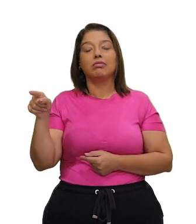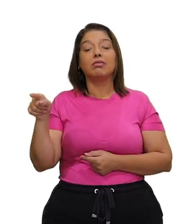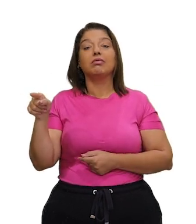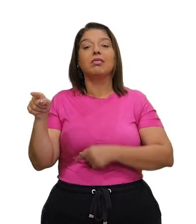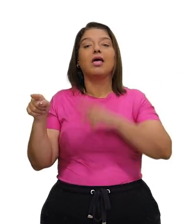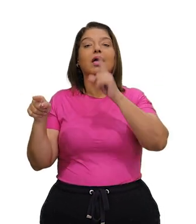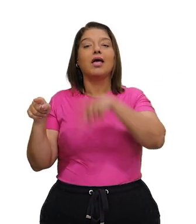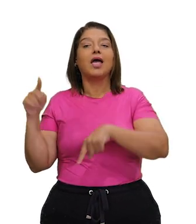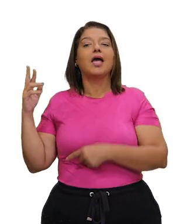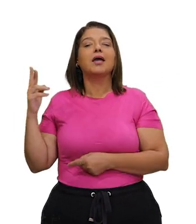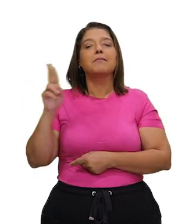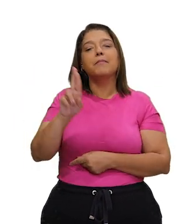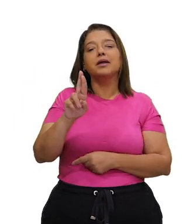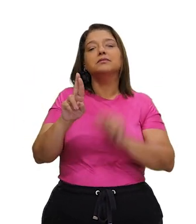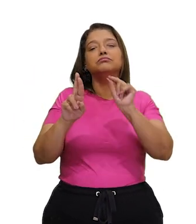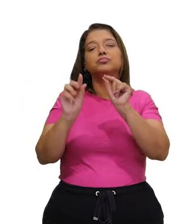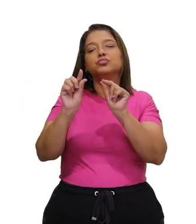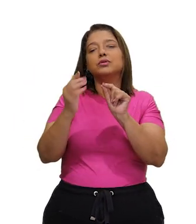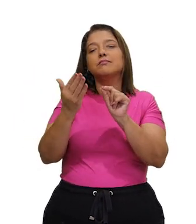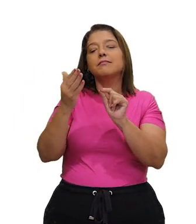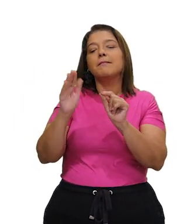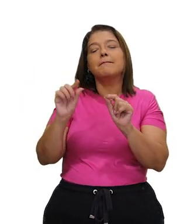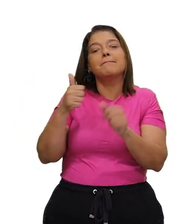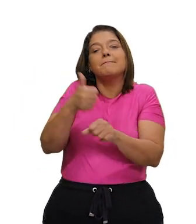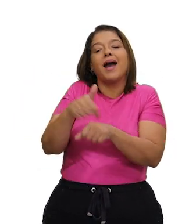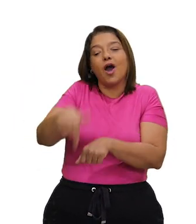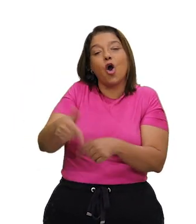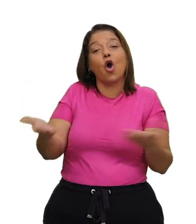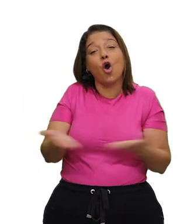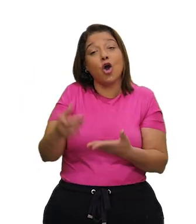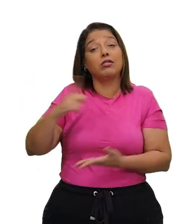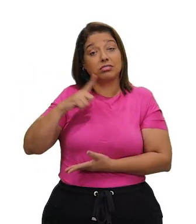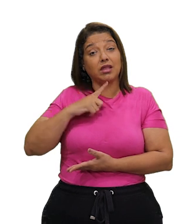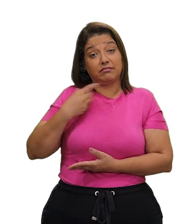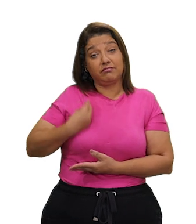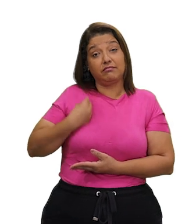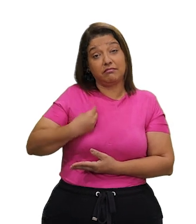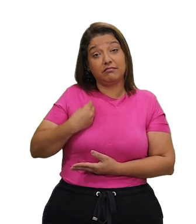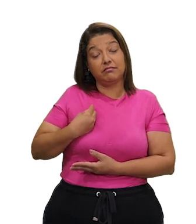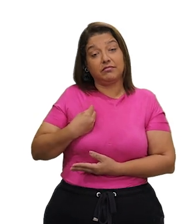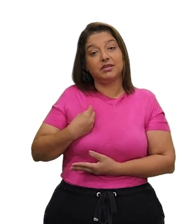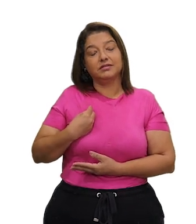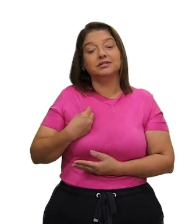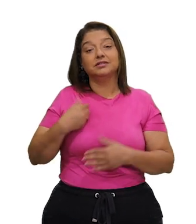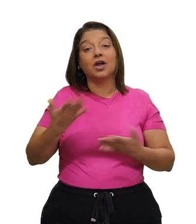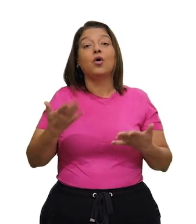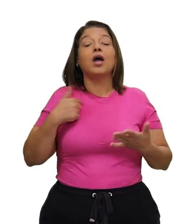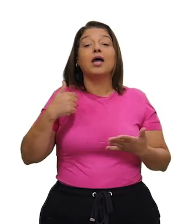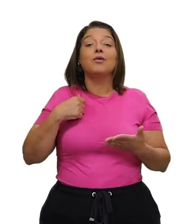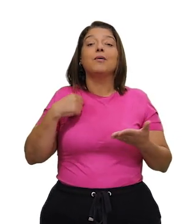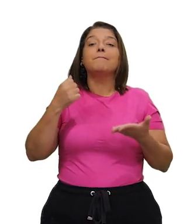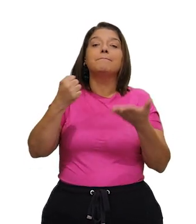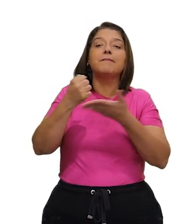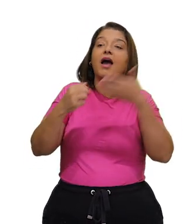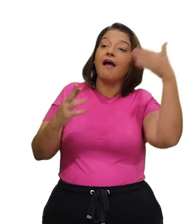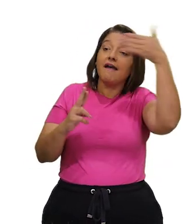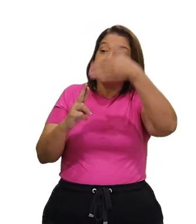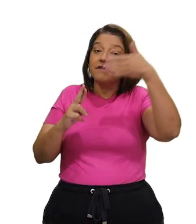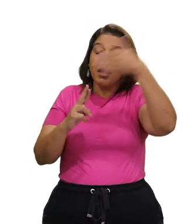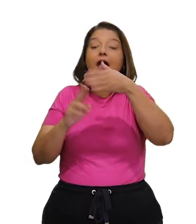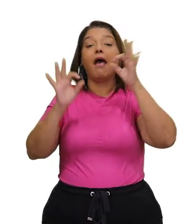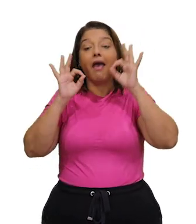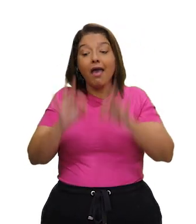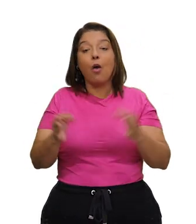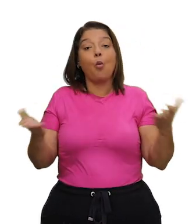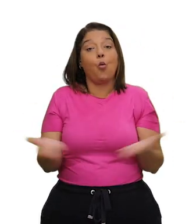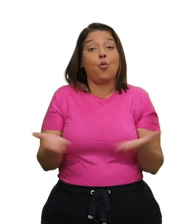representantes mais próximos vivos hoje né O que a gente pode ter como base é a nossa vida atual nosso cenário selvagem atual